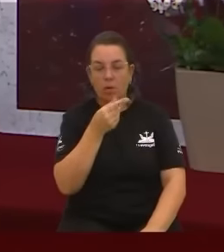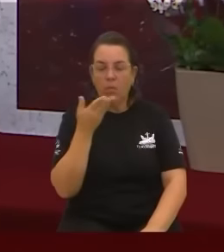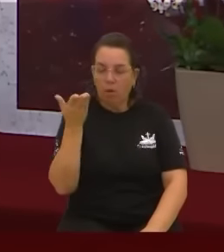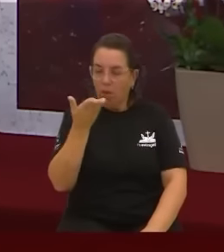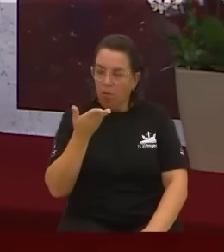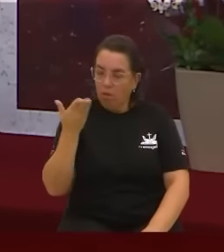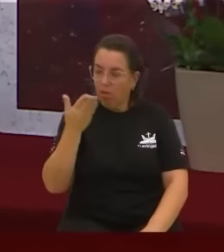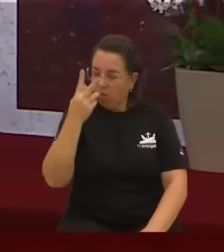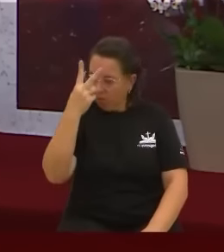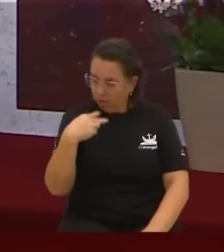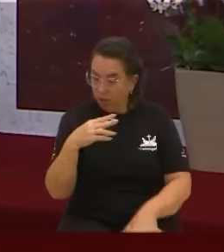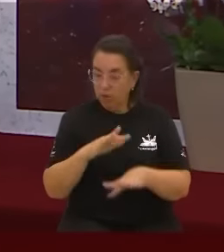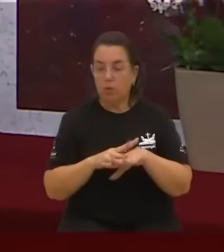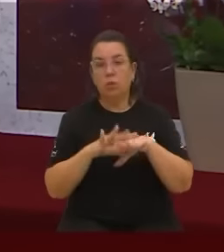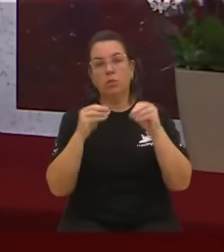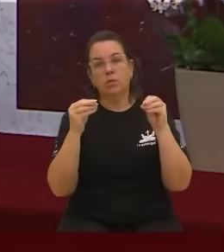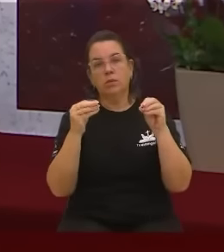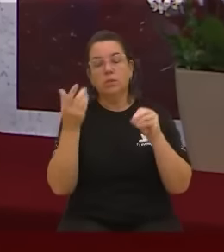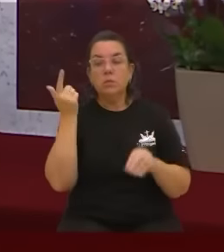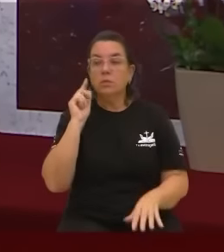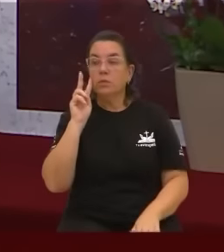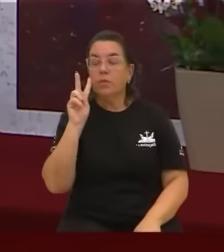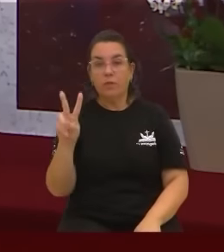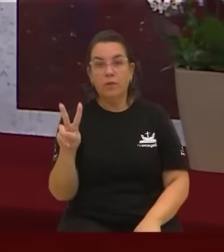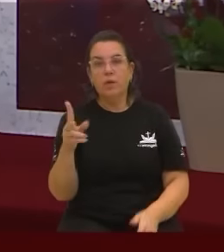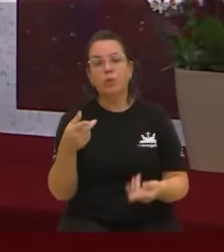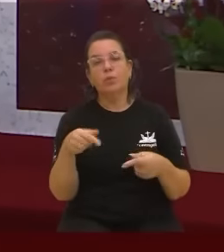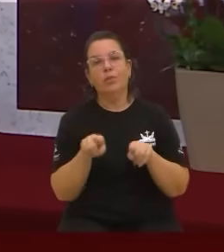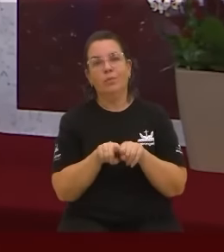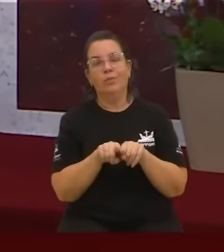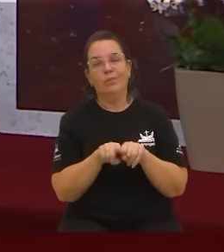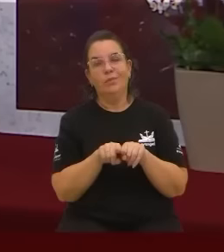cego foi curado e voltou a enxergar.